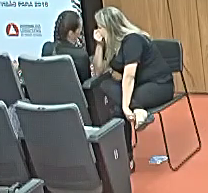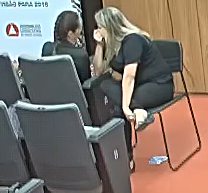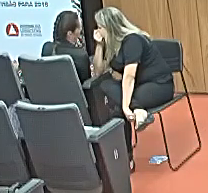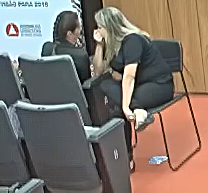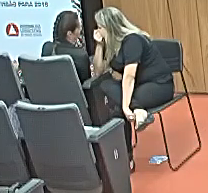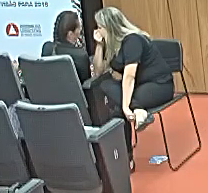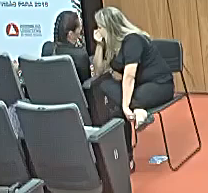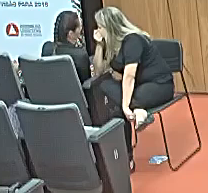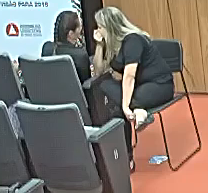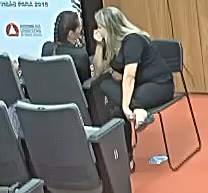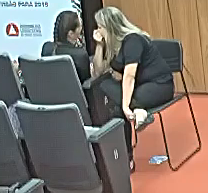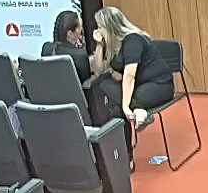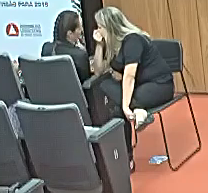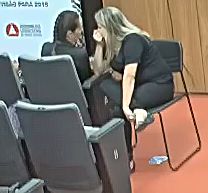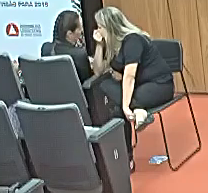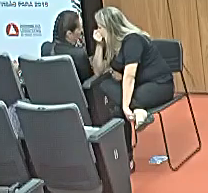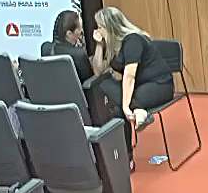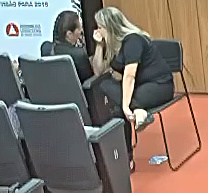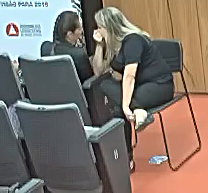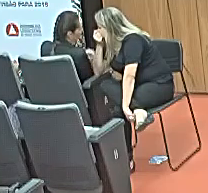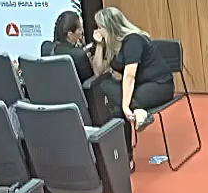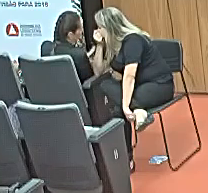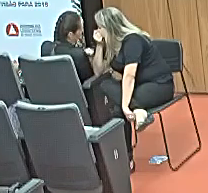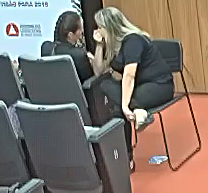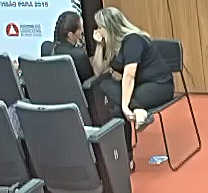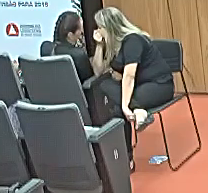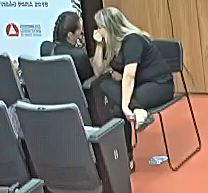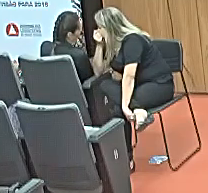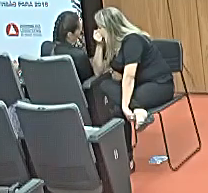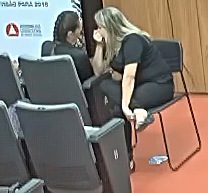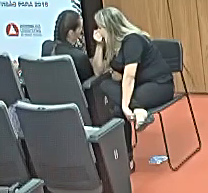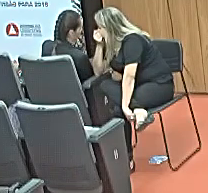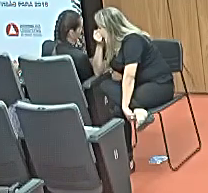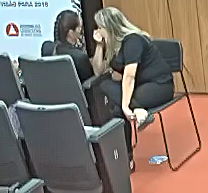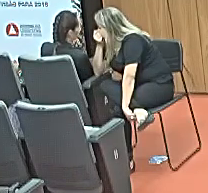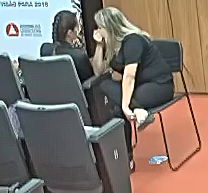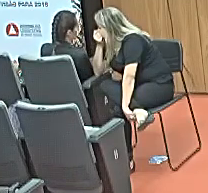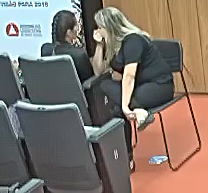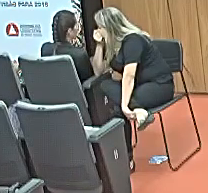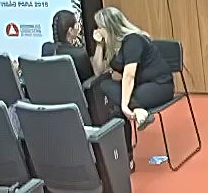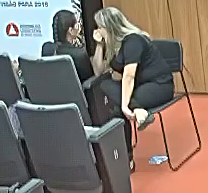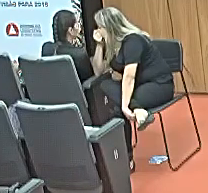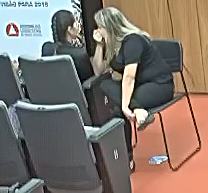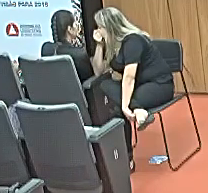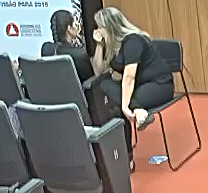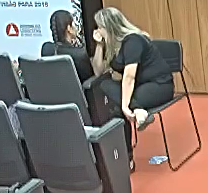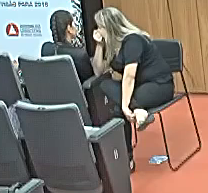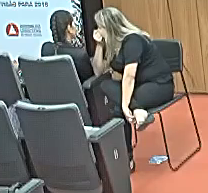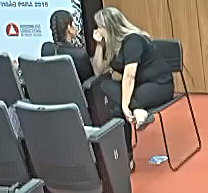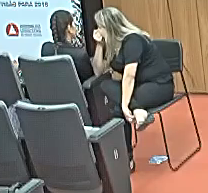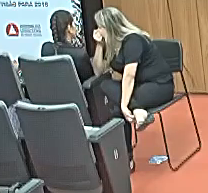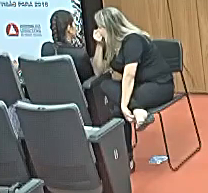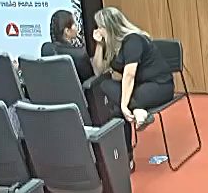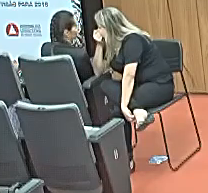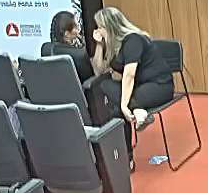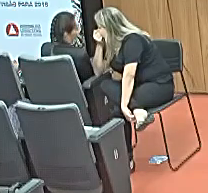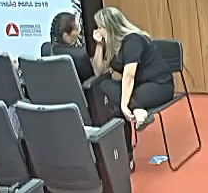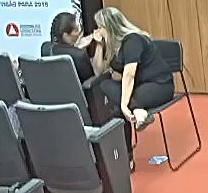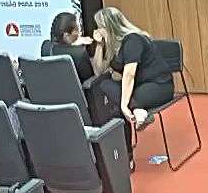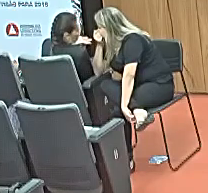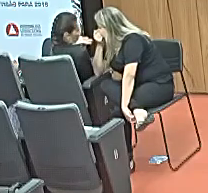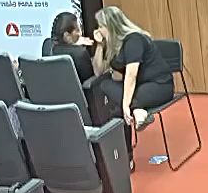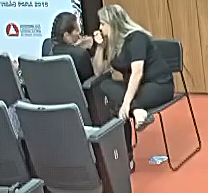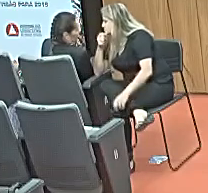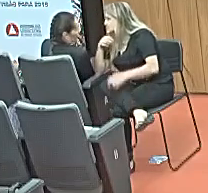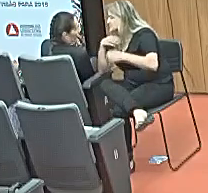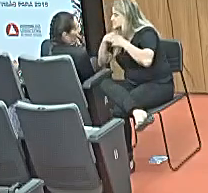de veículos e à manutenção da frota em condições adequadas nesse caso como a discussão foi hoje me lembro bem